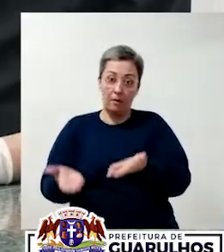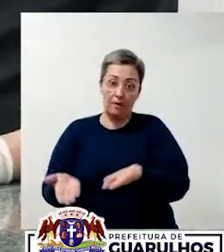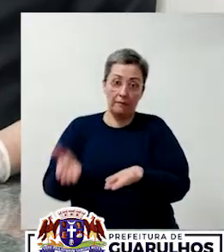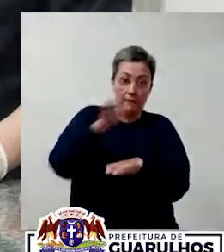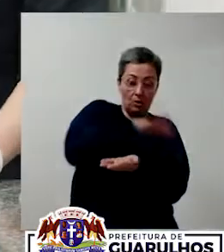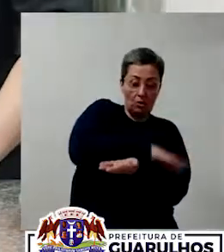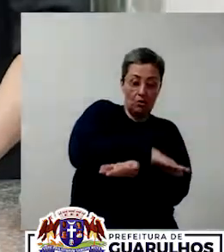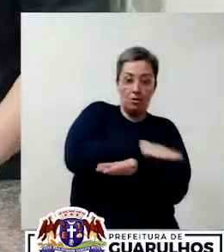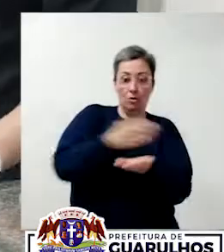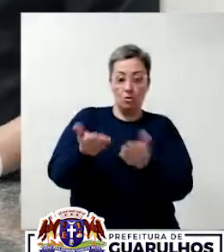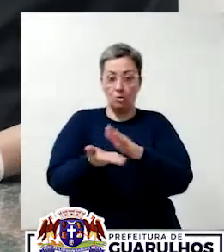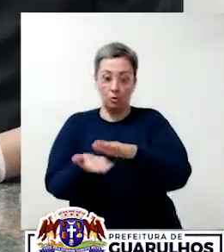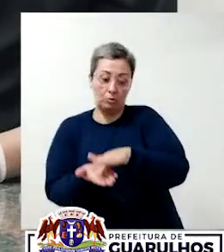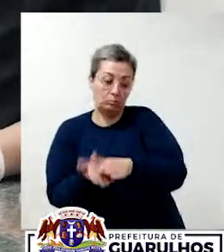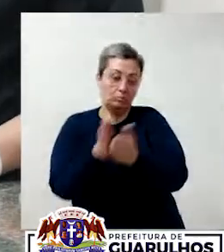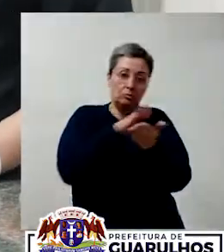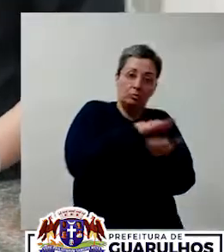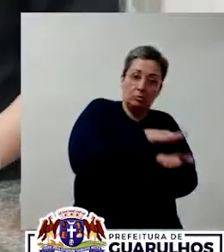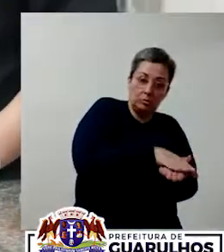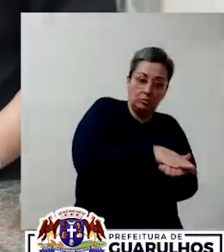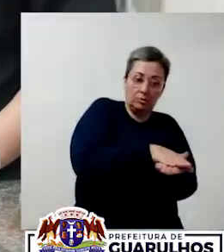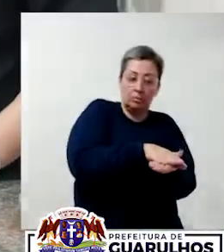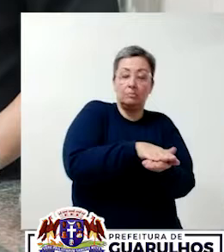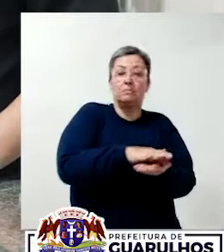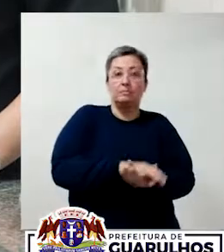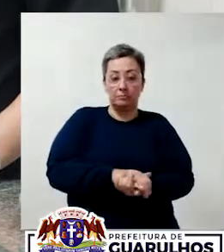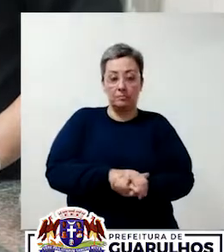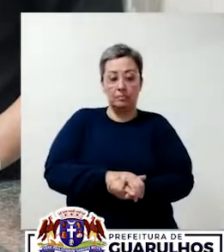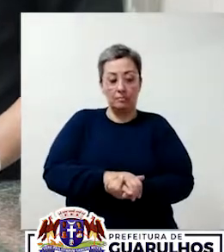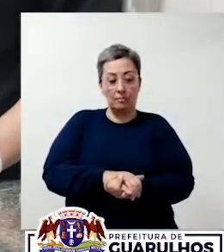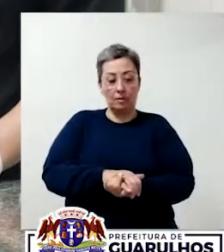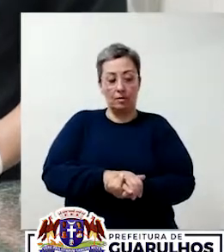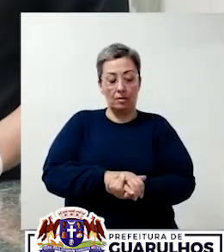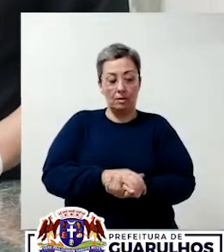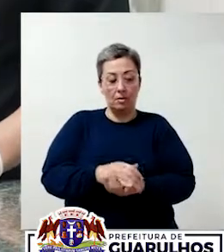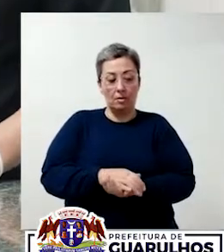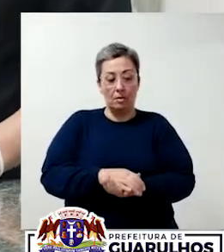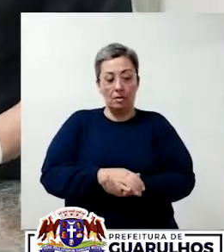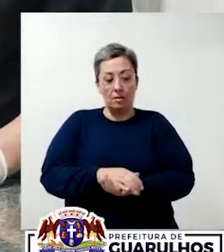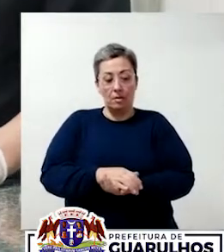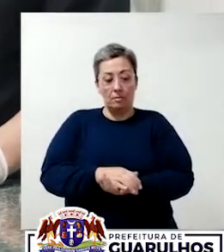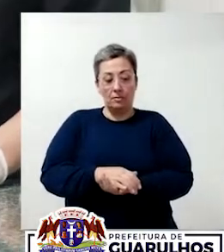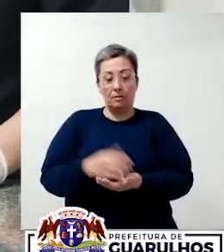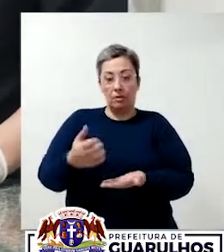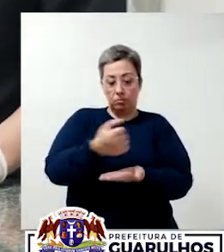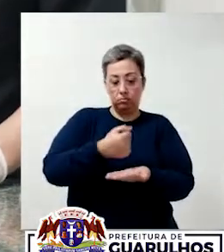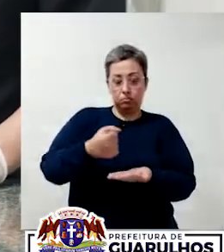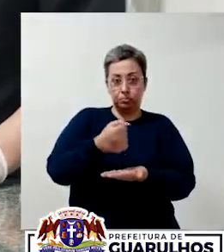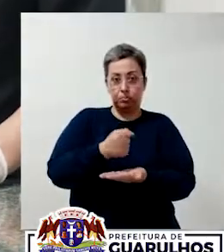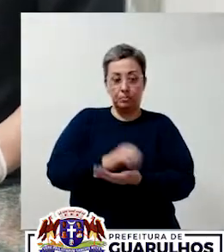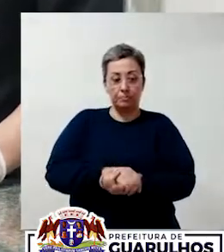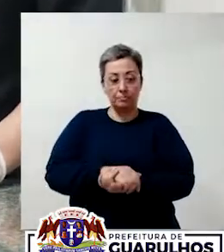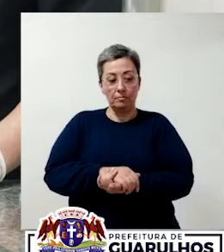Essa parte, pessoal, não sei se vocês pegaram essa dica aqui da Marô, ó. Ela virou o bolo, ela colocou a parte de cima, ela colocou para